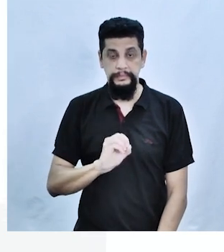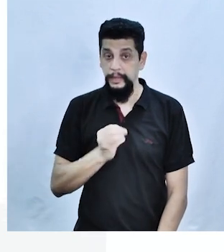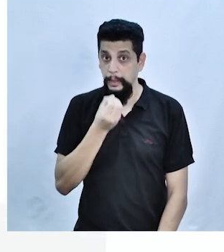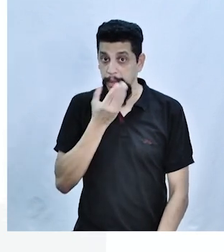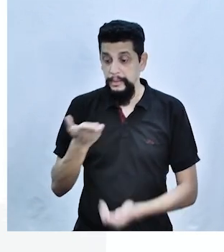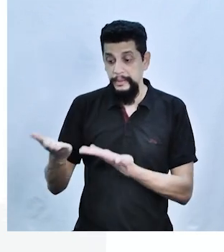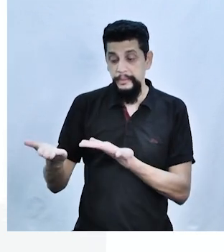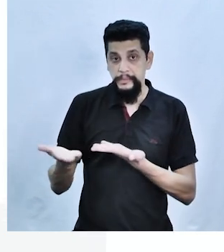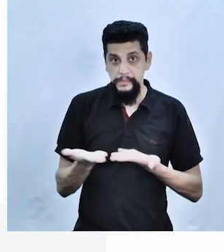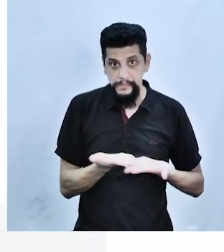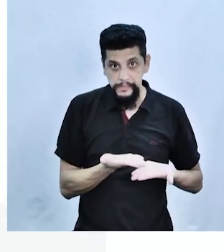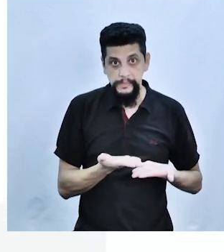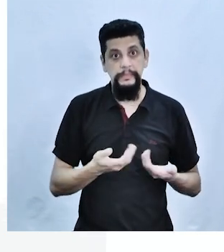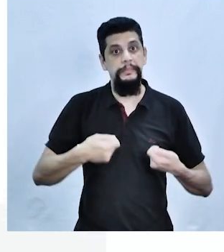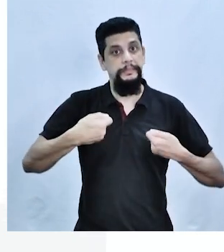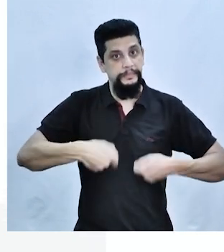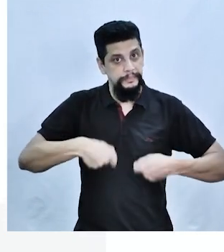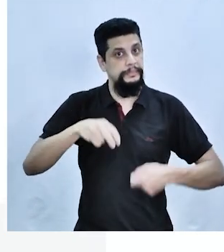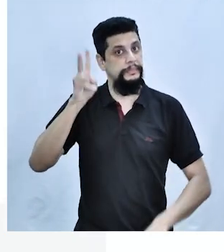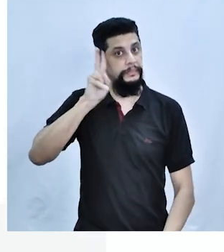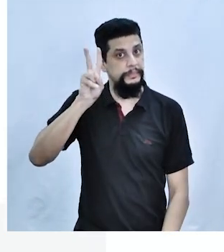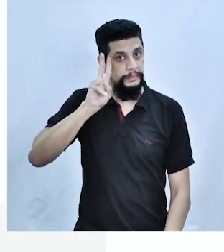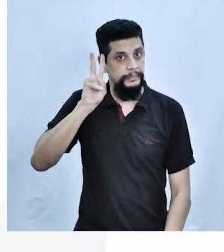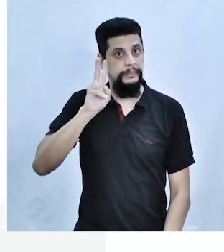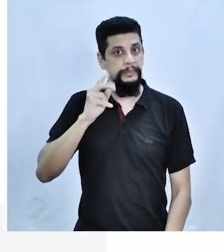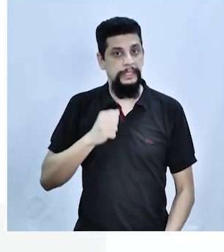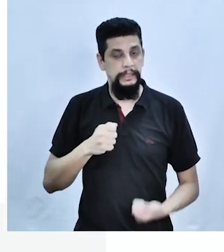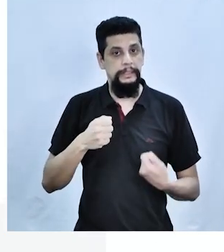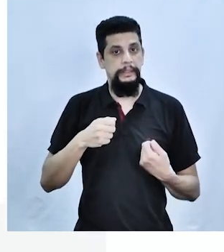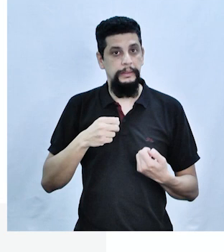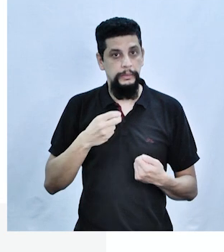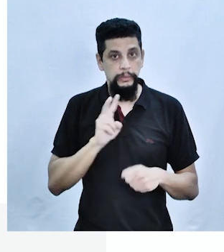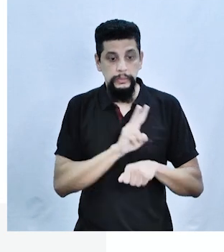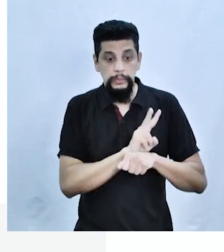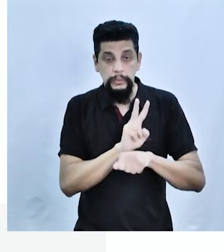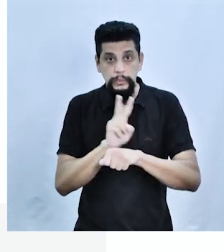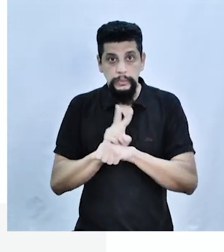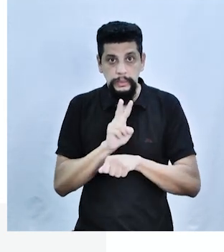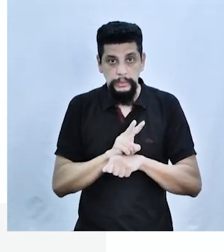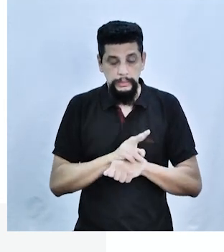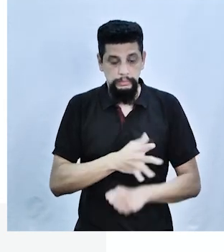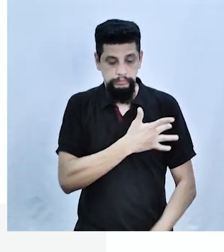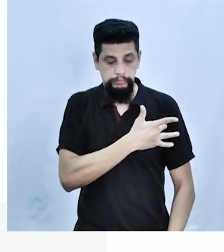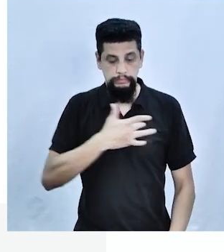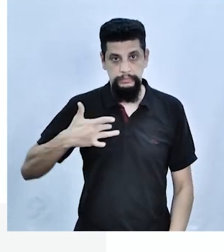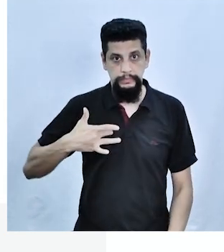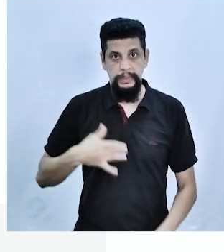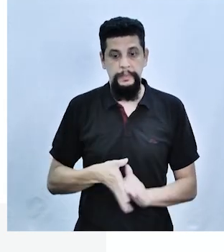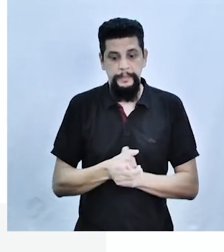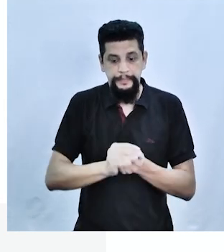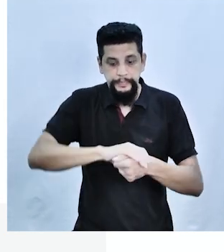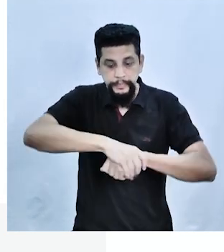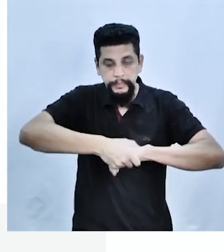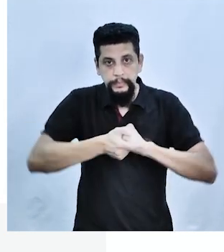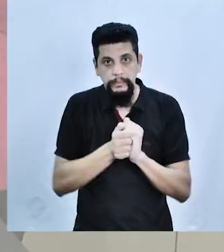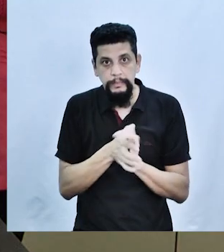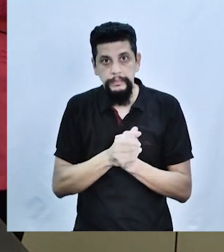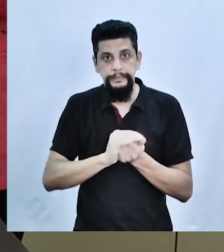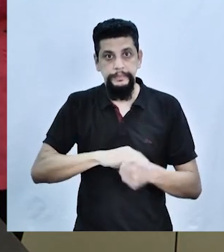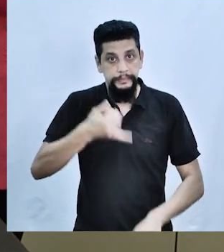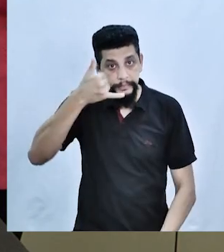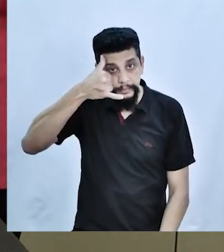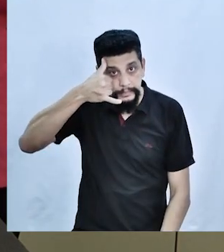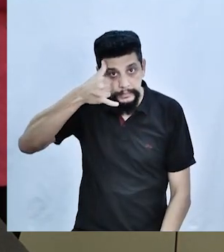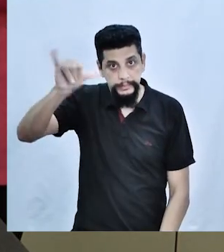bem-vindos, meninos. E a gente precisa lembrar sempre dos cuidados que nós estamos tendo nesse período todo: lavar bem as mãos